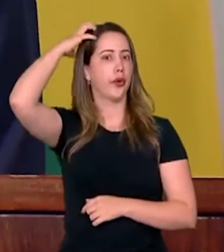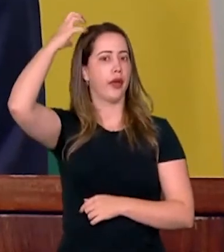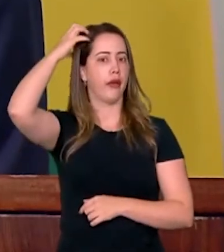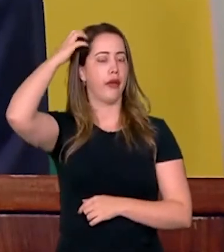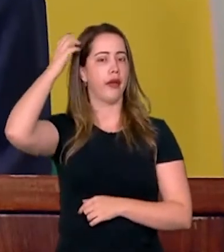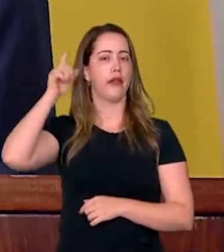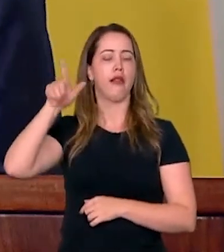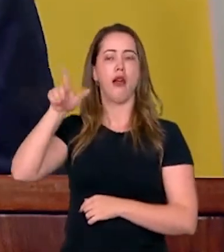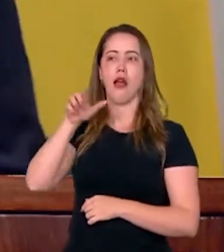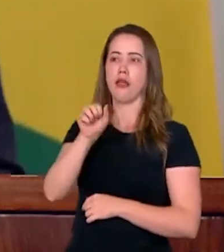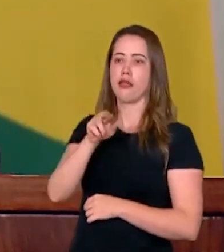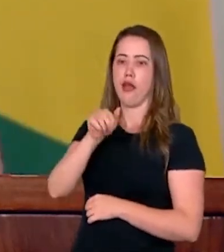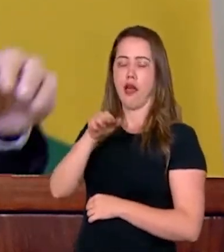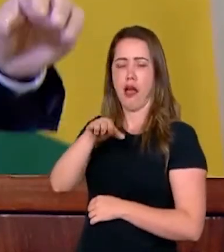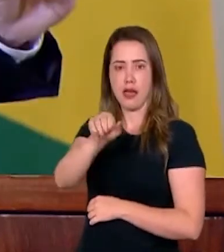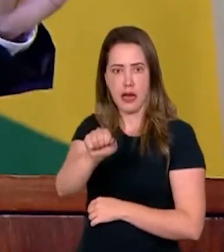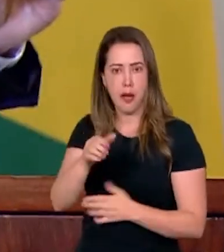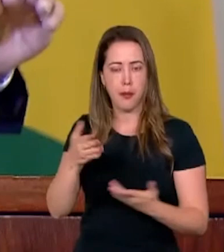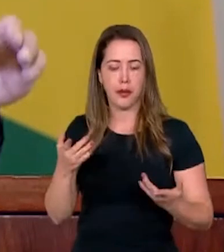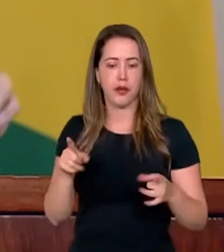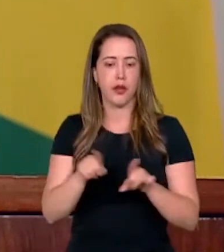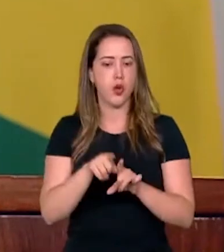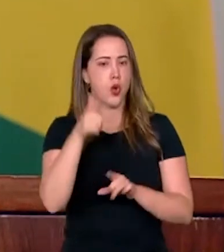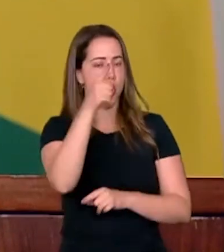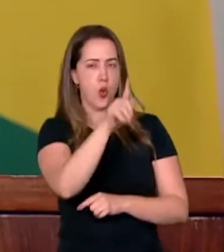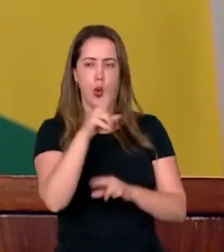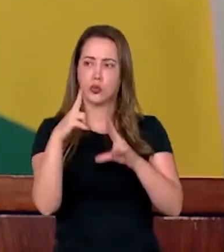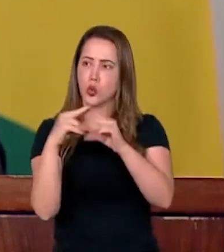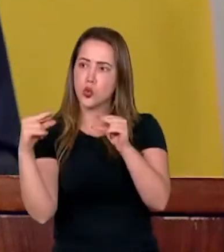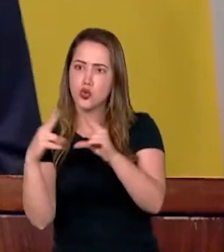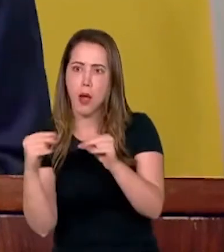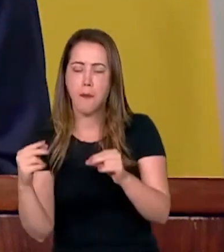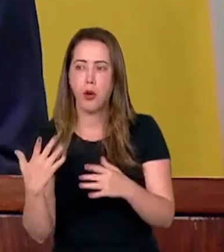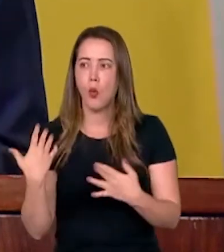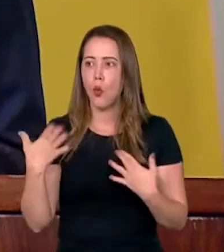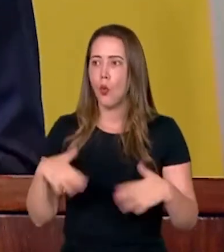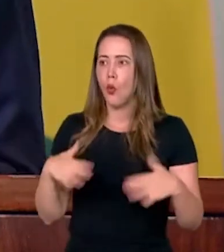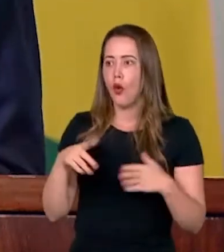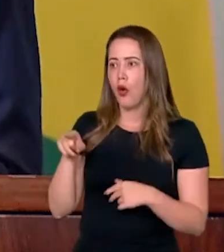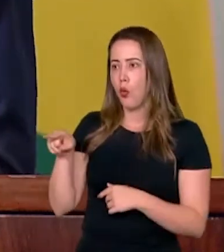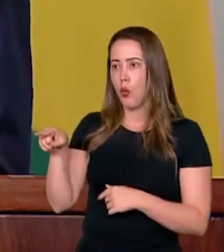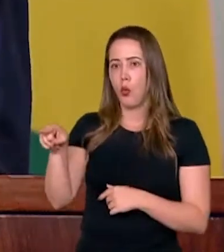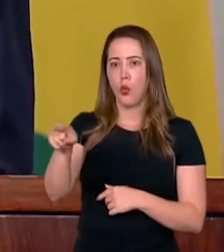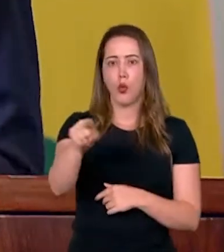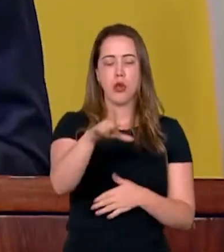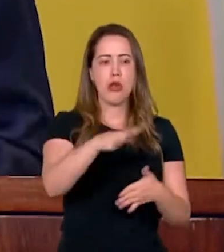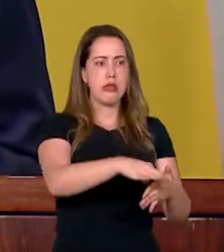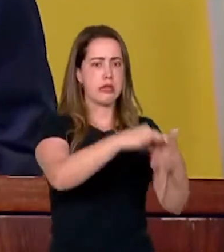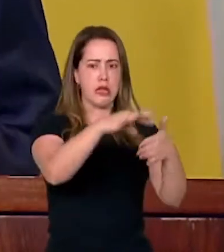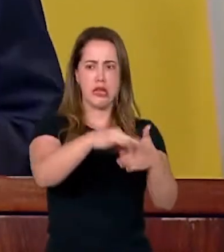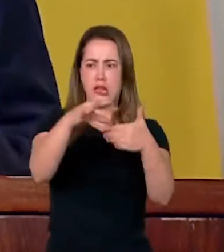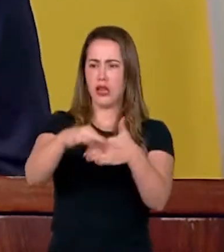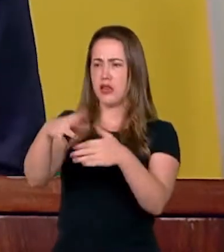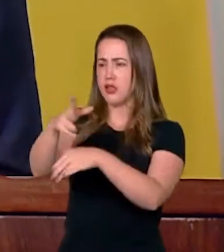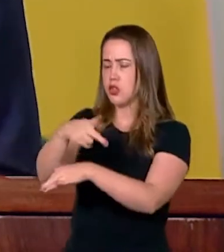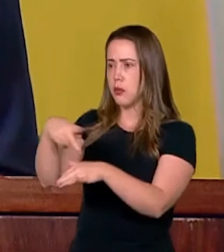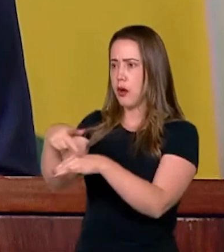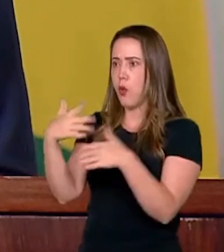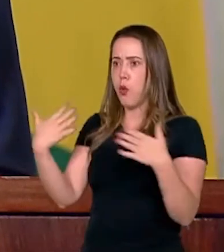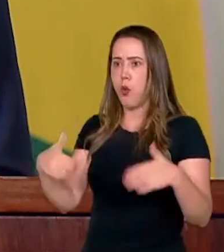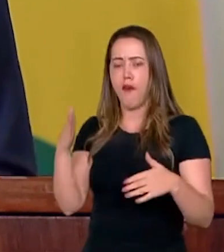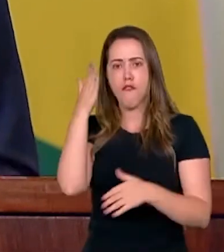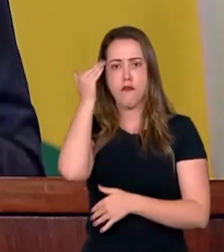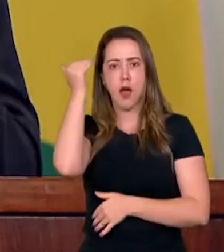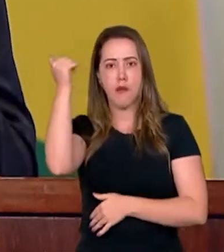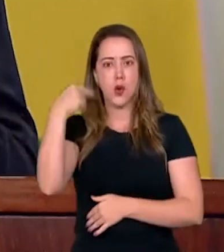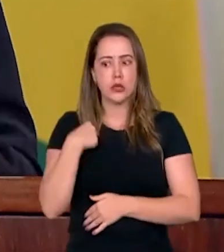Saudita, estava lá o Koji Ume do Japão. E eu fiquei pensando, o que que eu vou fazer dentro dessa